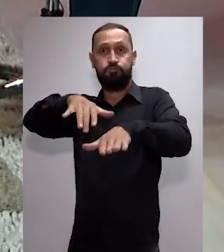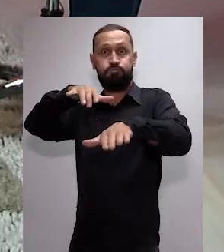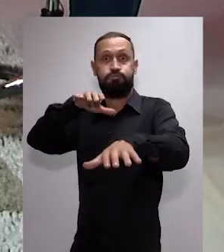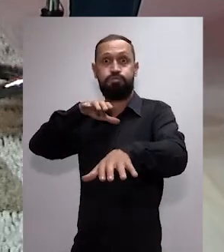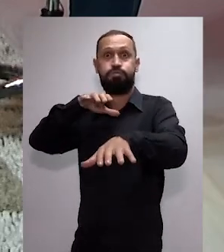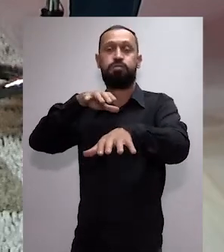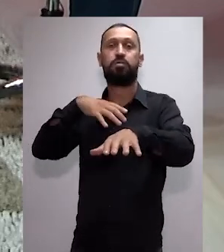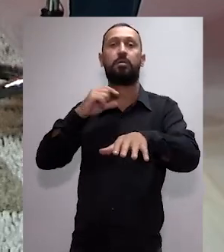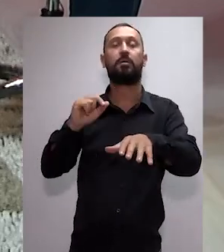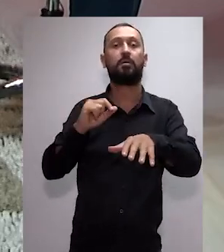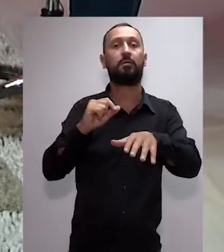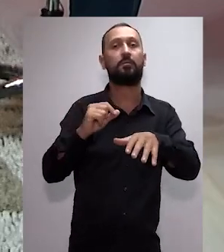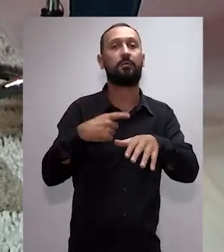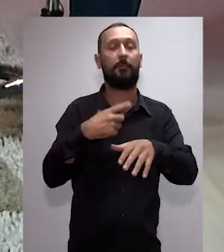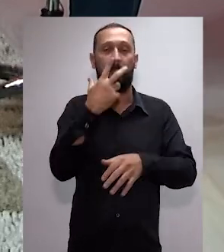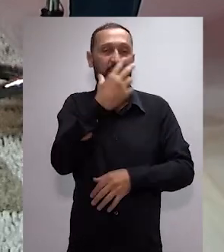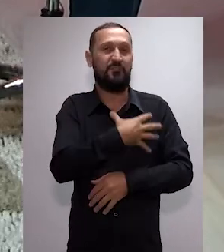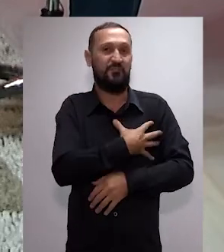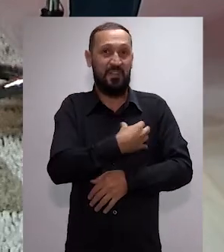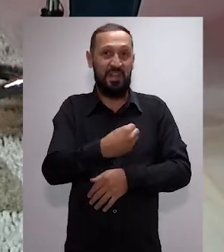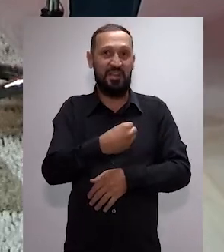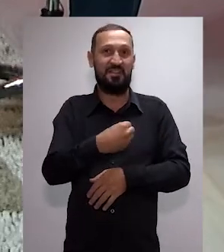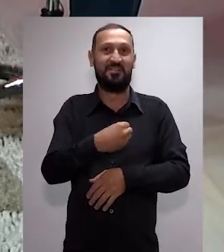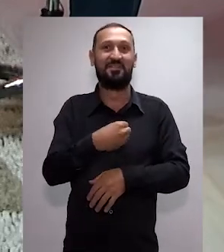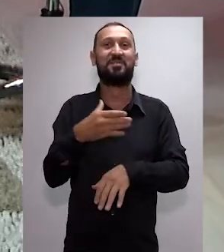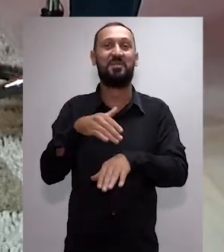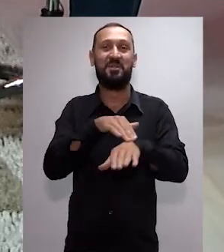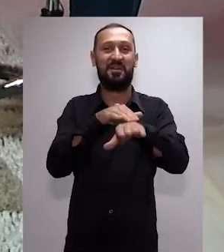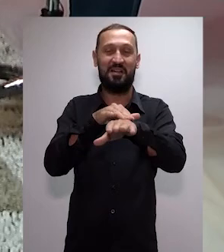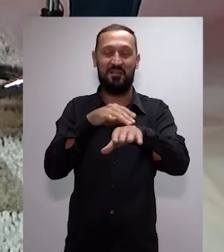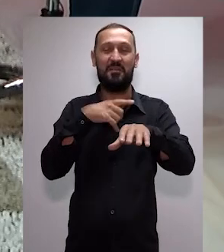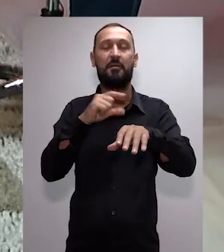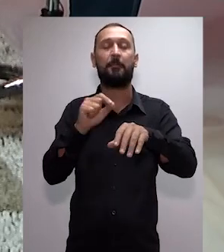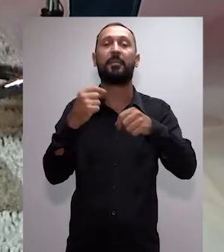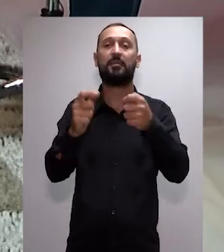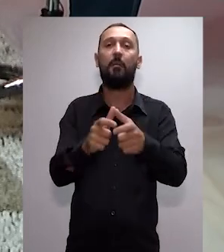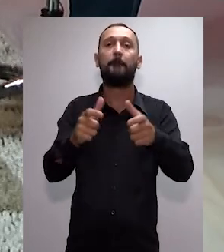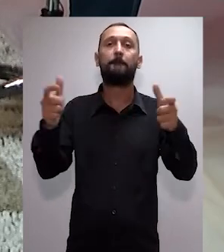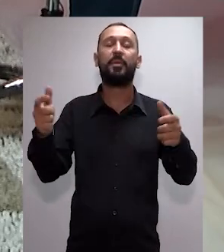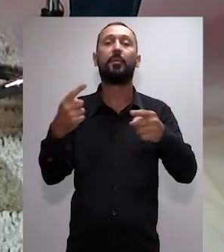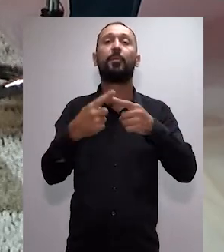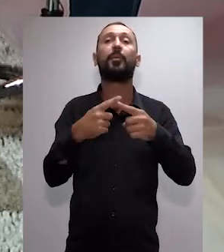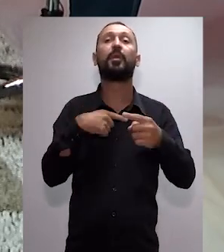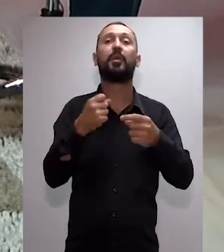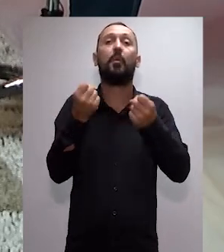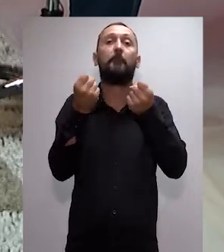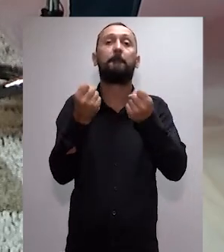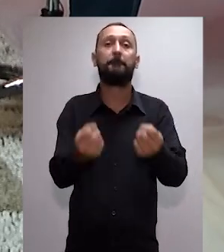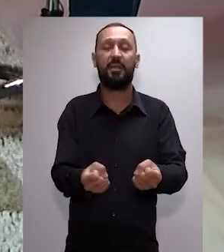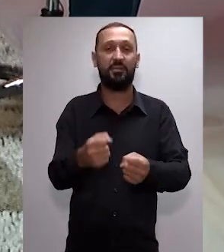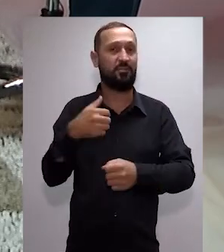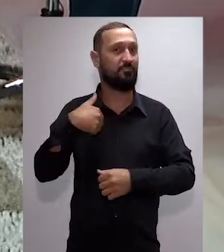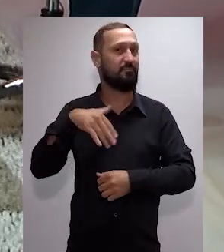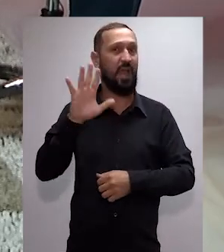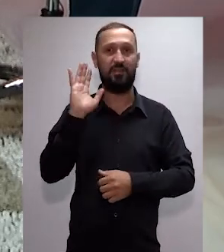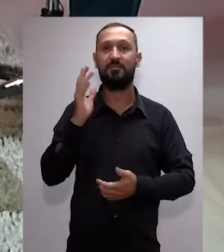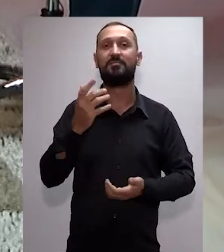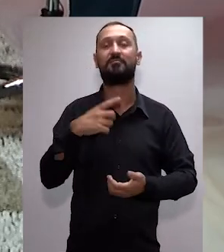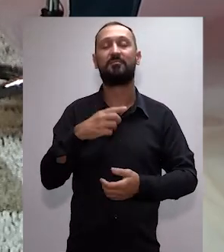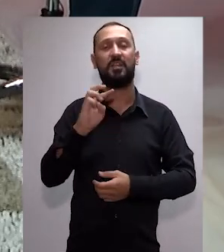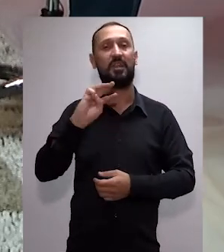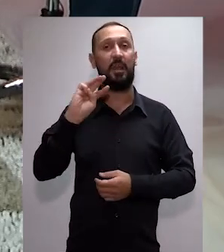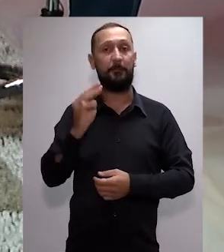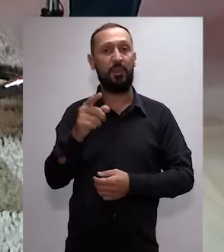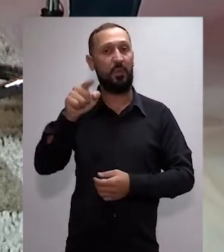caminhonetes, né, elas são filhas de caminhões, vamos dizer assim, elas precisam ter uma categoria maior porque elas excedem esse peso bruto total